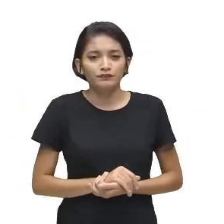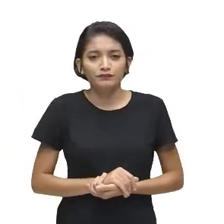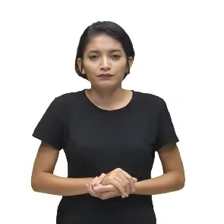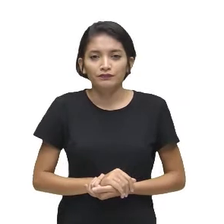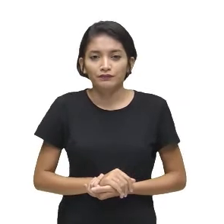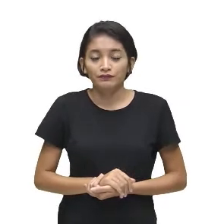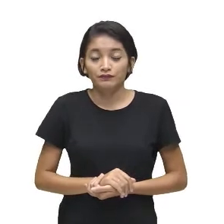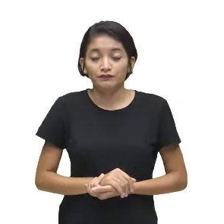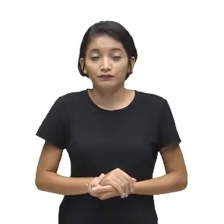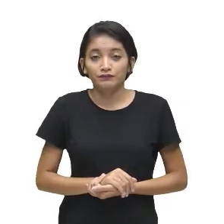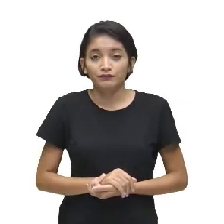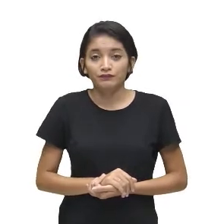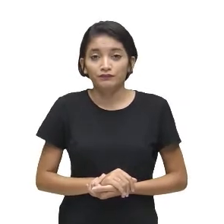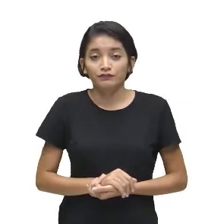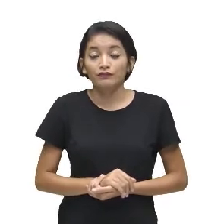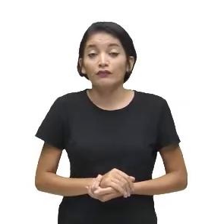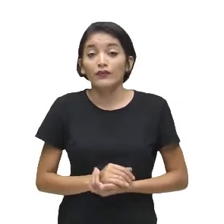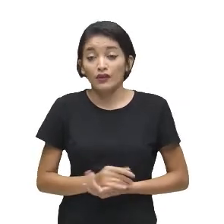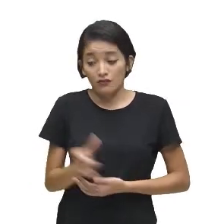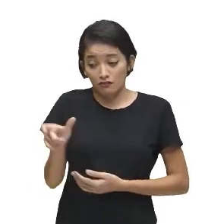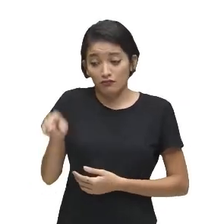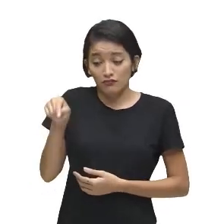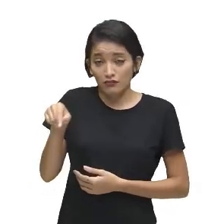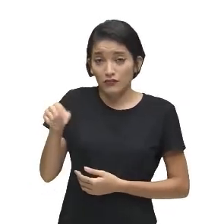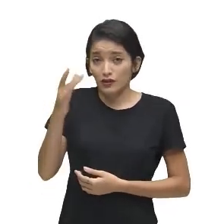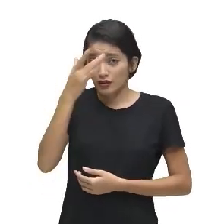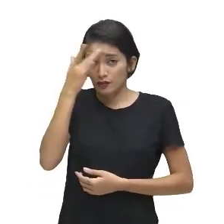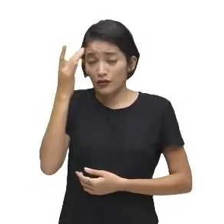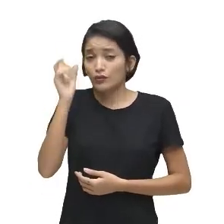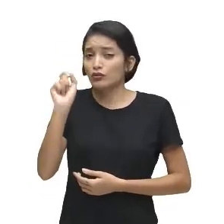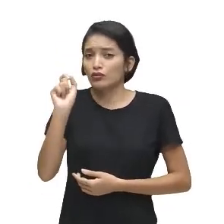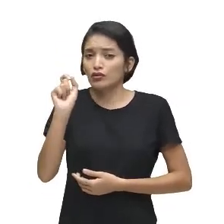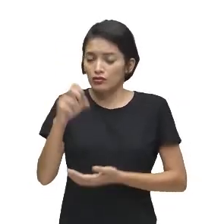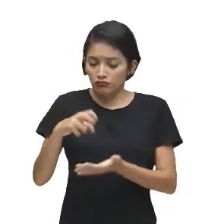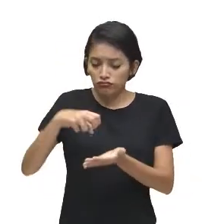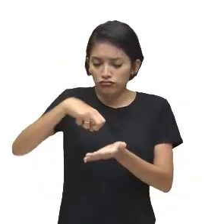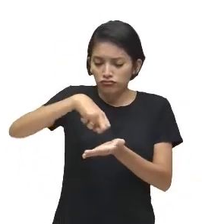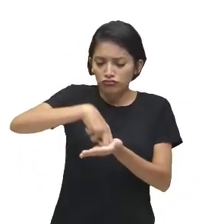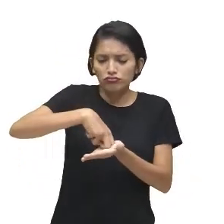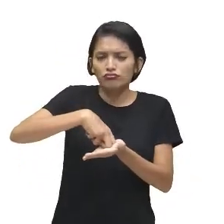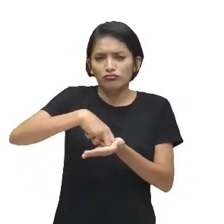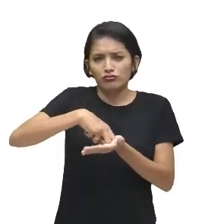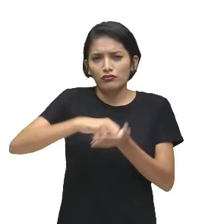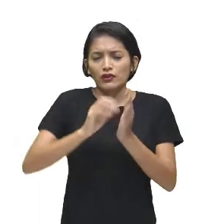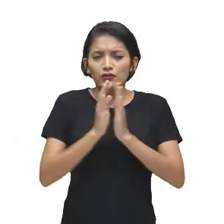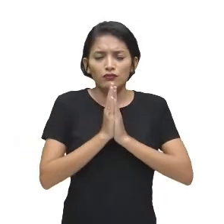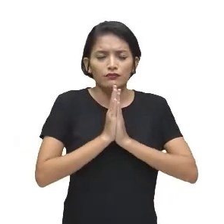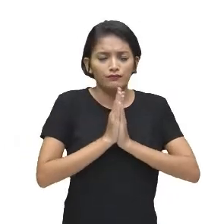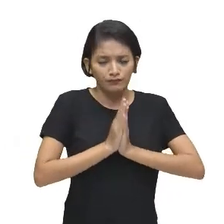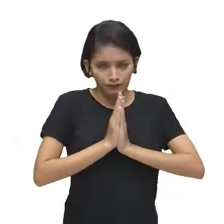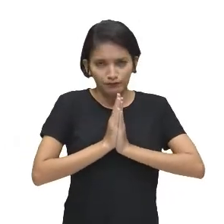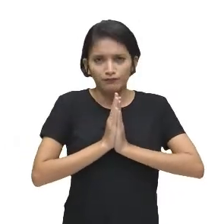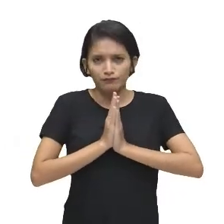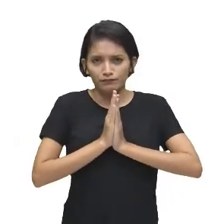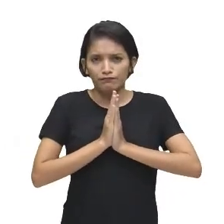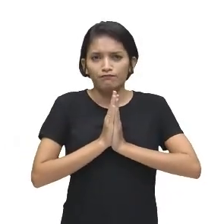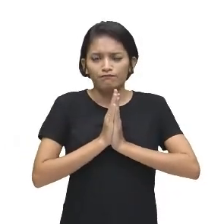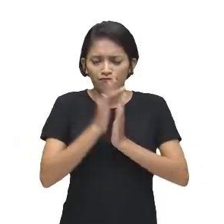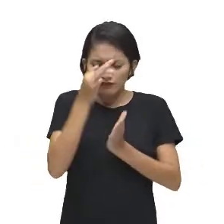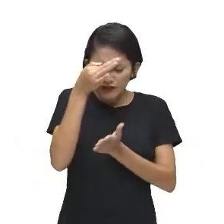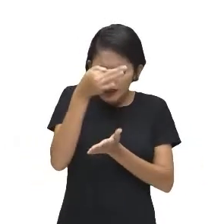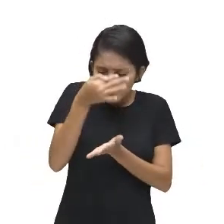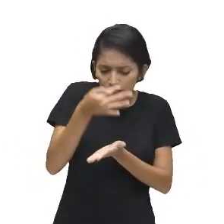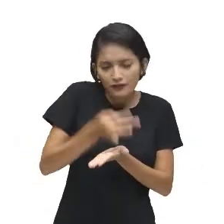Uma imagem de uma pessoa que está em posição de devoção, de profunda fé,